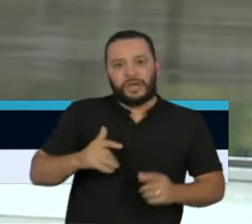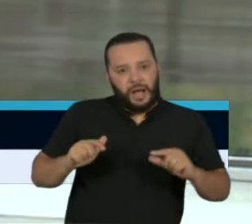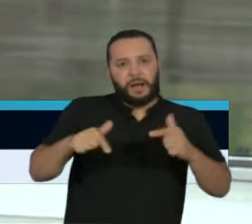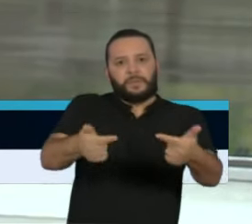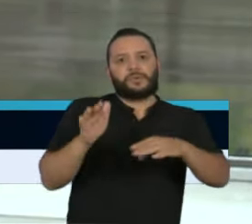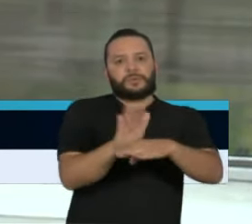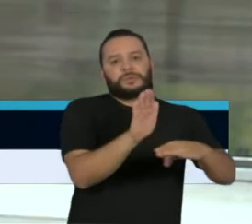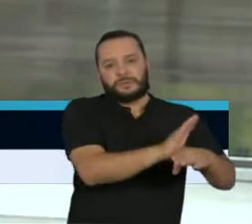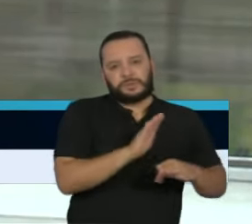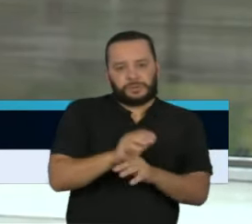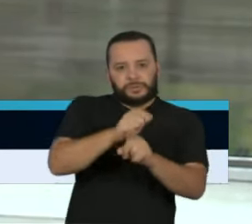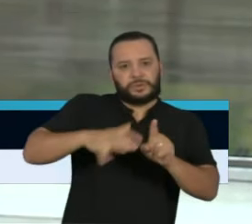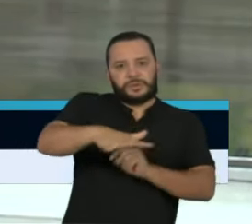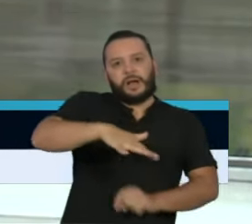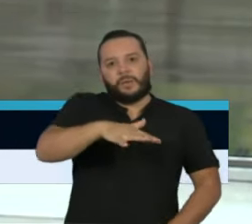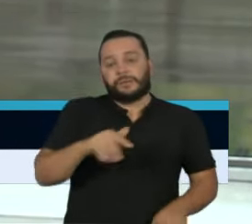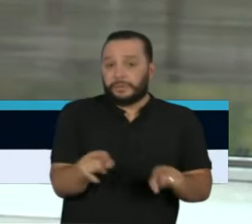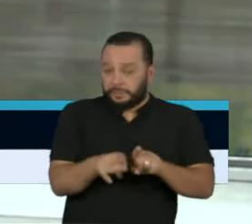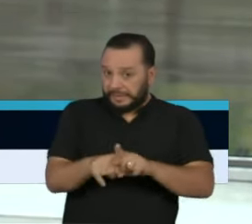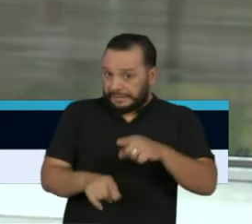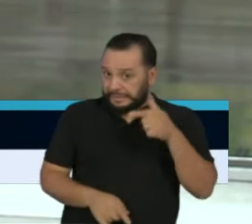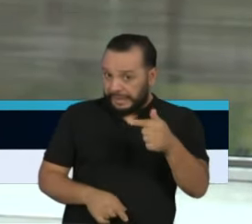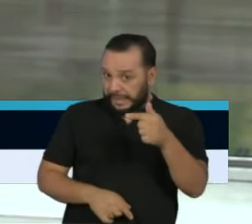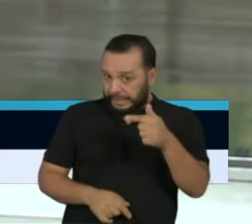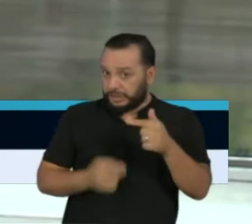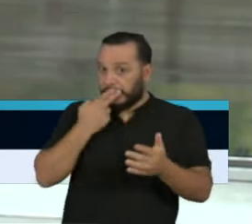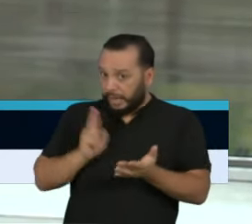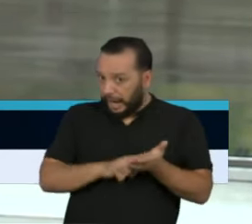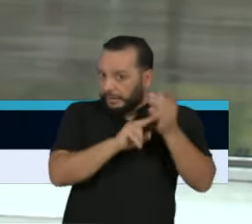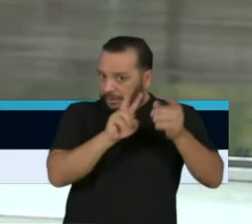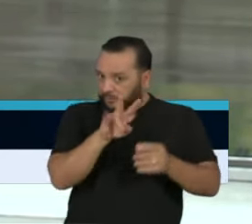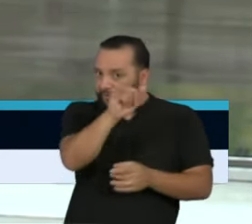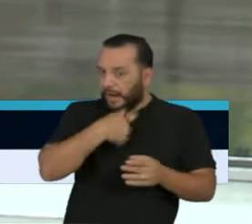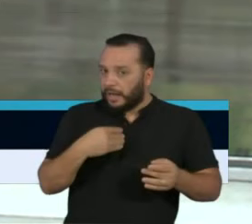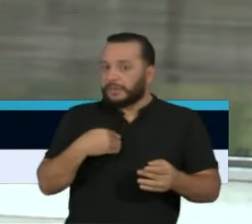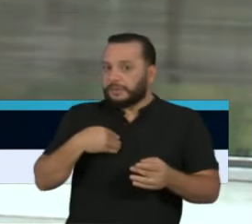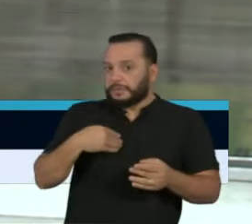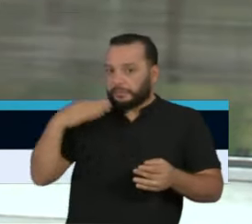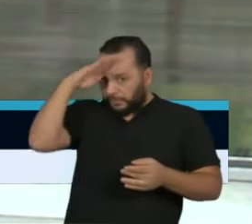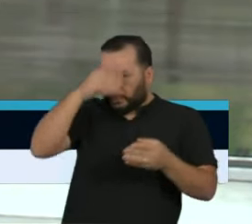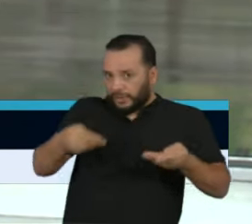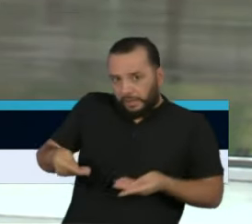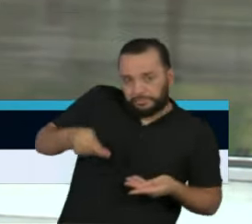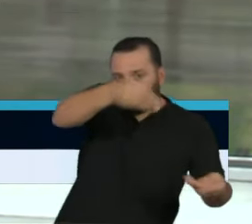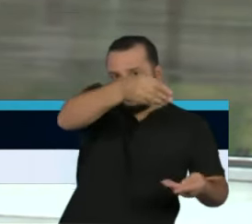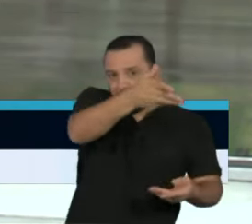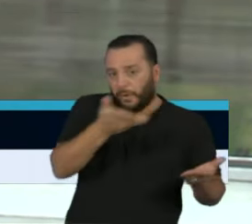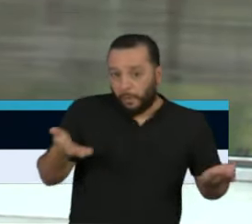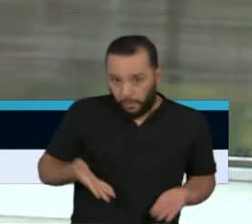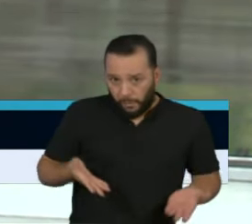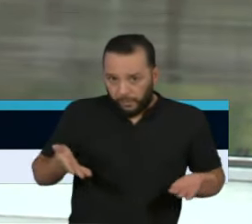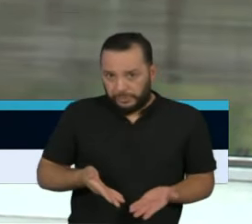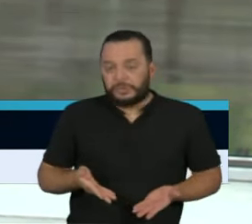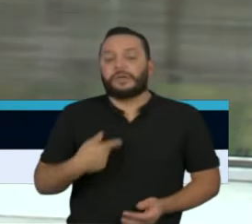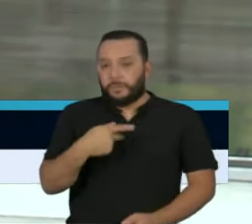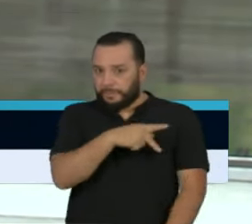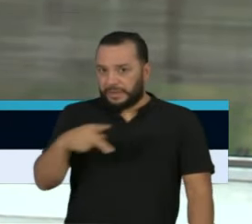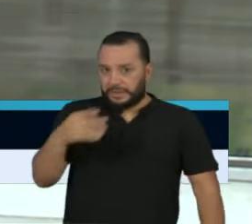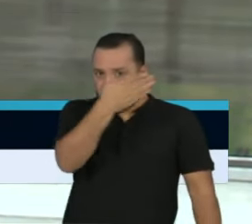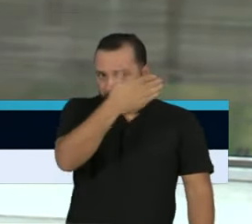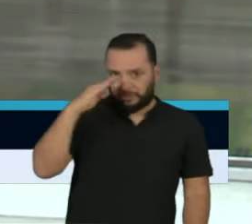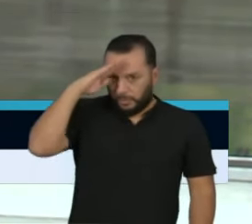assistência social. 7º ponto da Carta dos Governadores do Sul e do Sudeste, que estará sendo encaminhada hoje ao presidente da